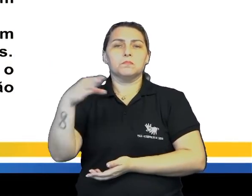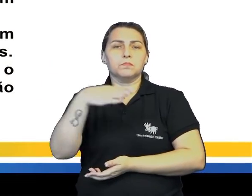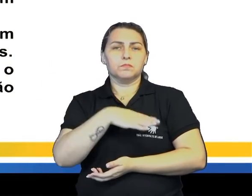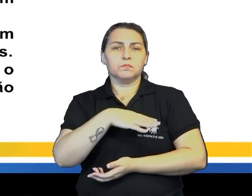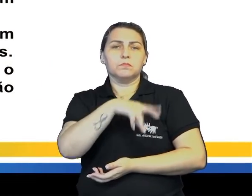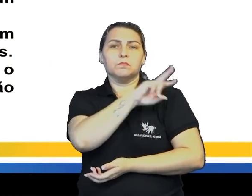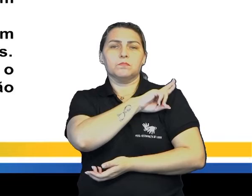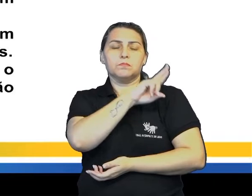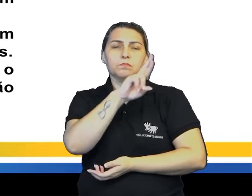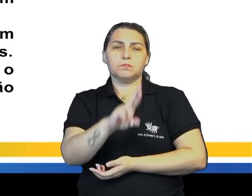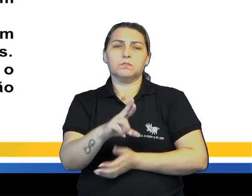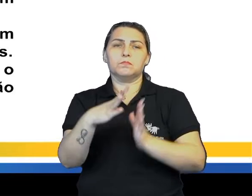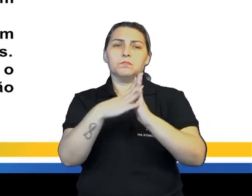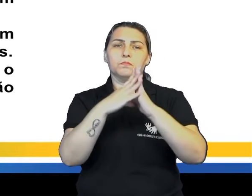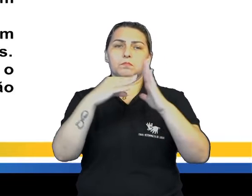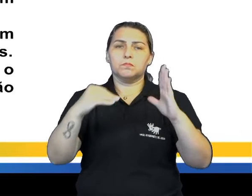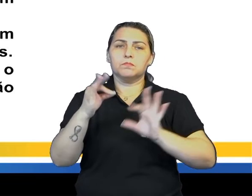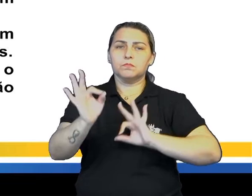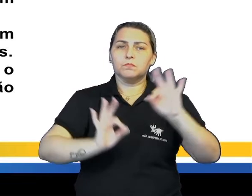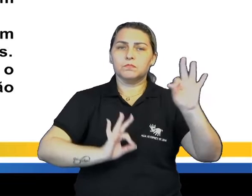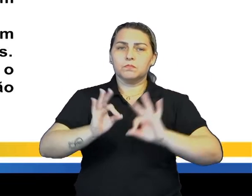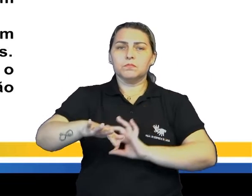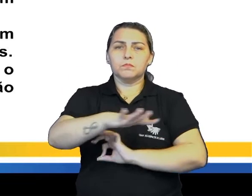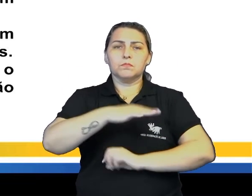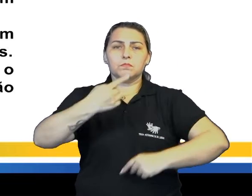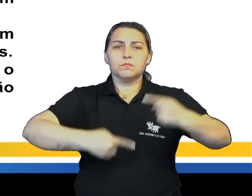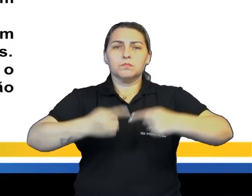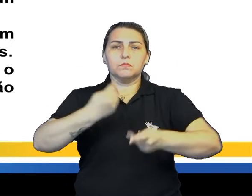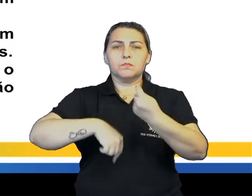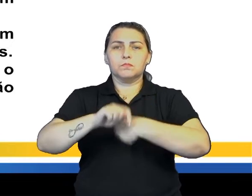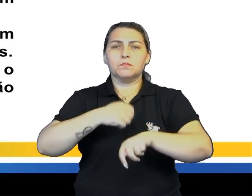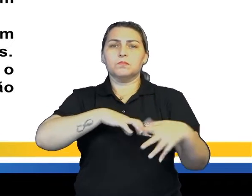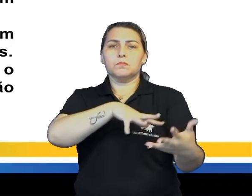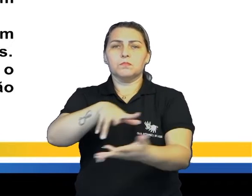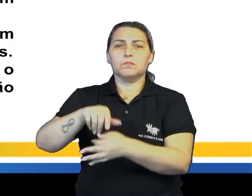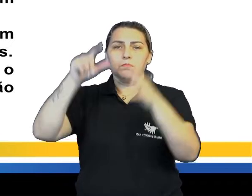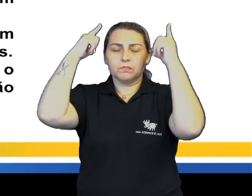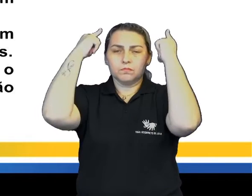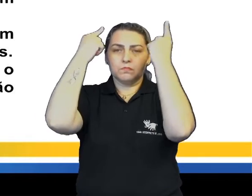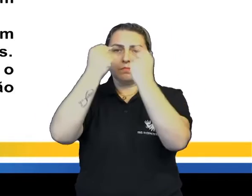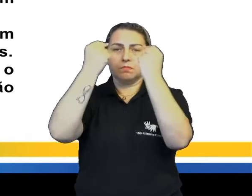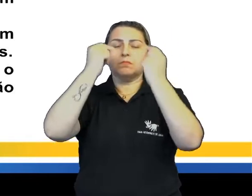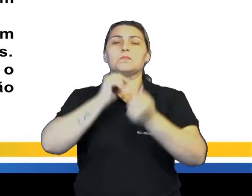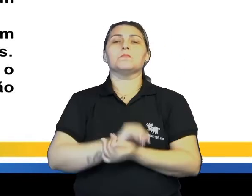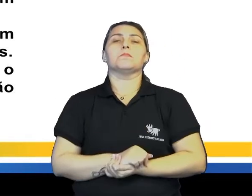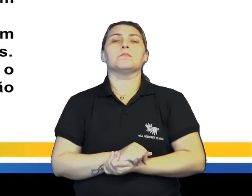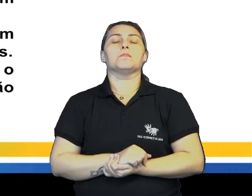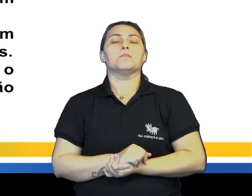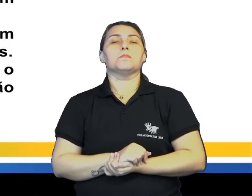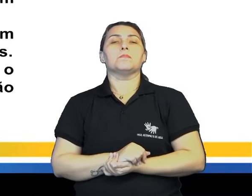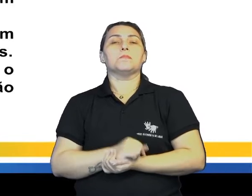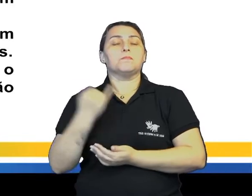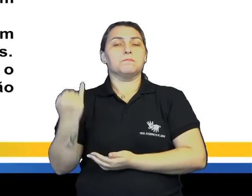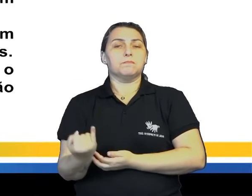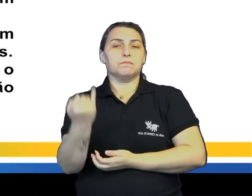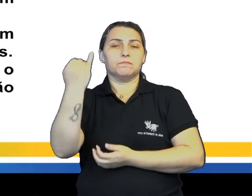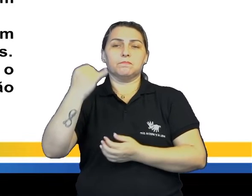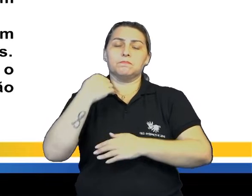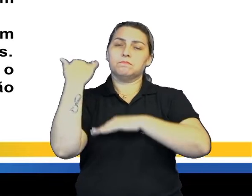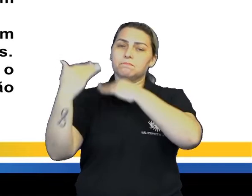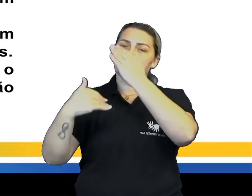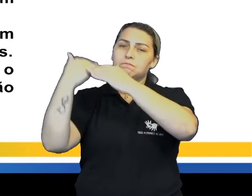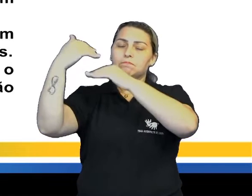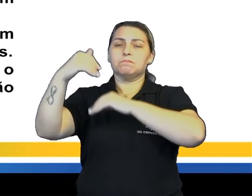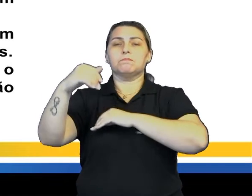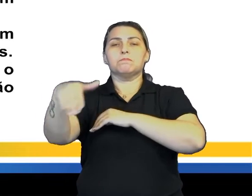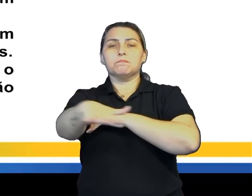polis representava um dos modelos de organização social, política e econômica do mundo grego, ela foi essencial para o desenvolvimento